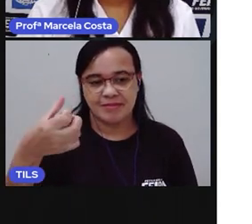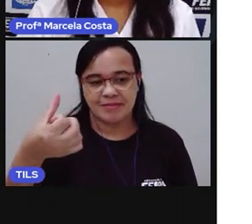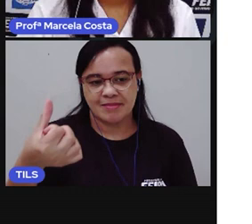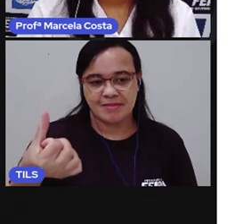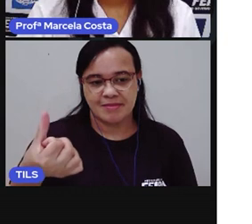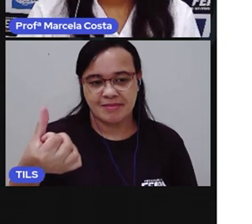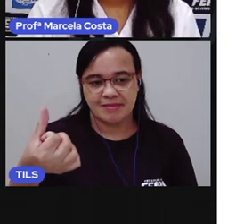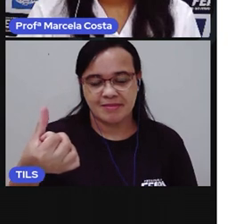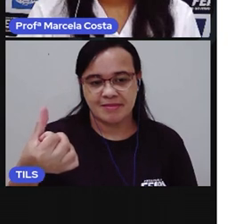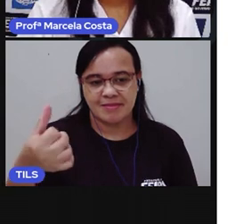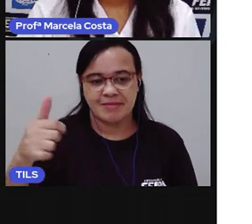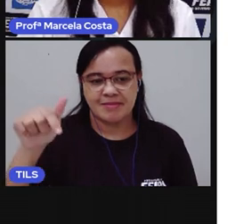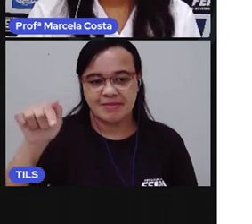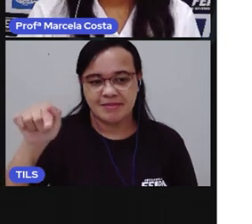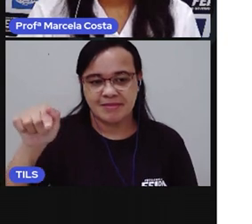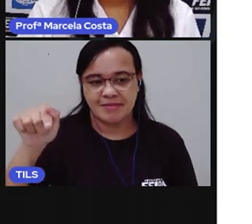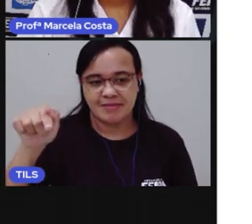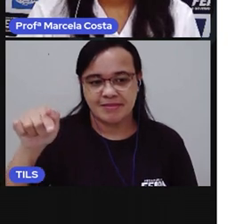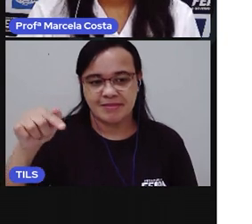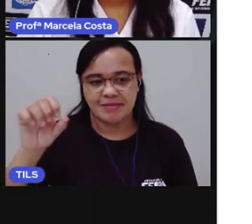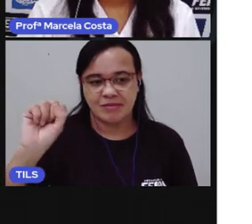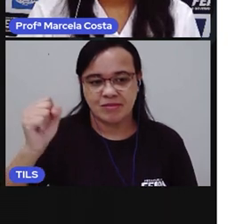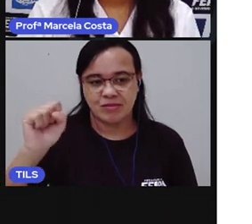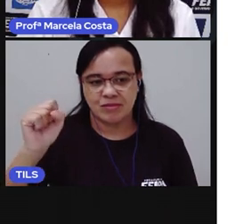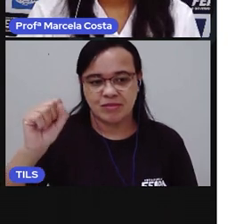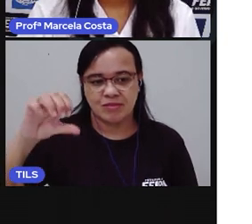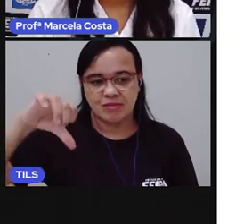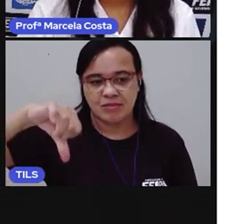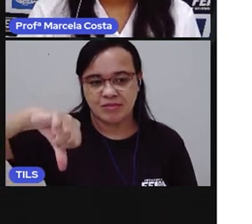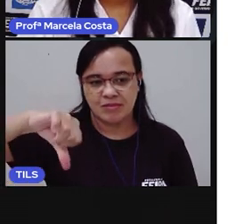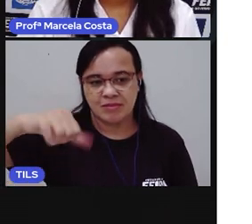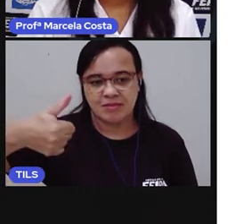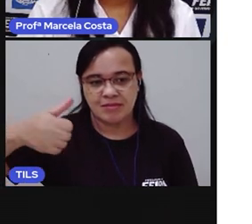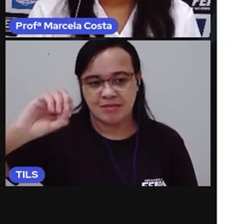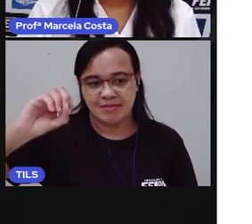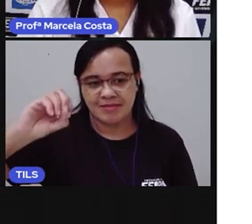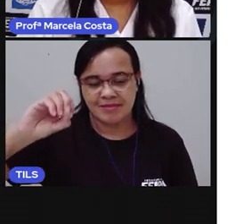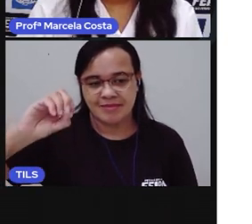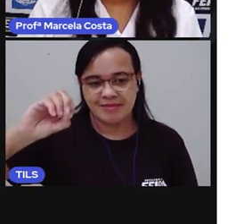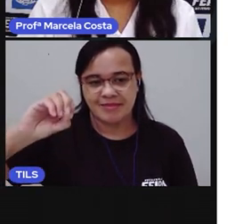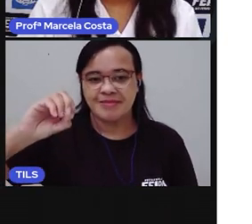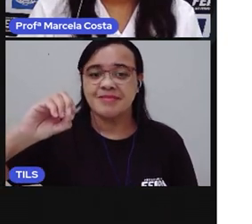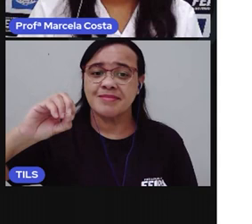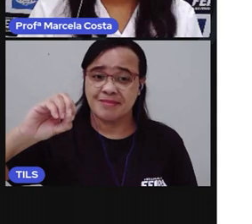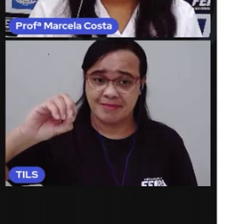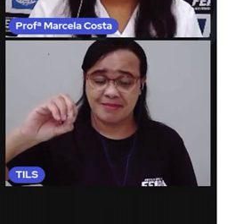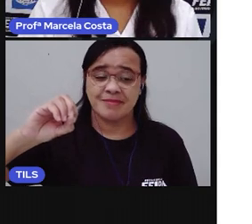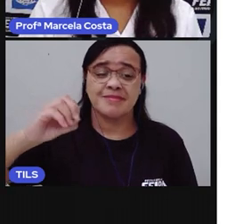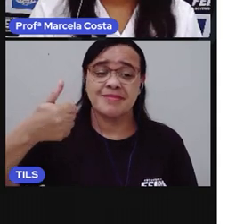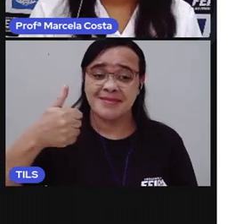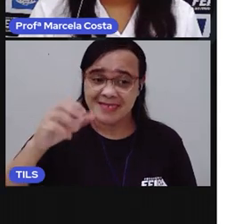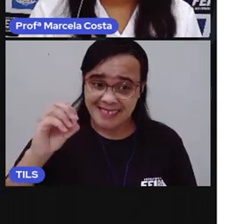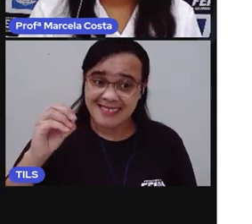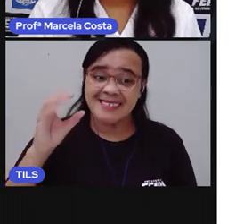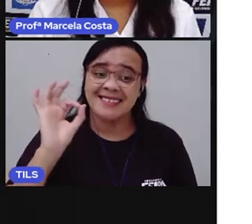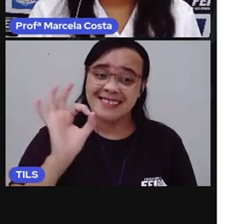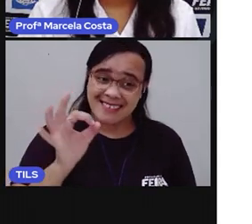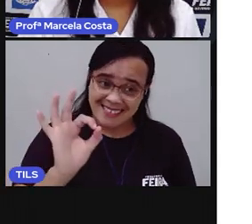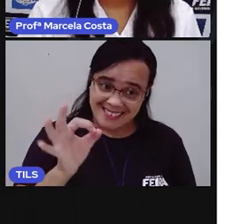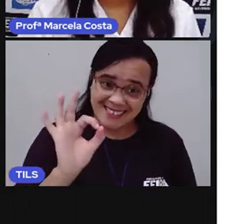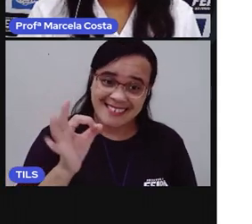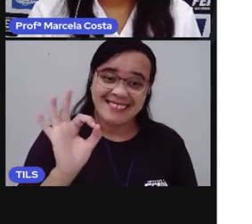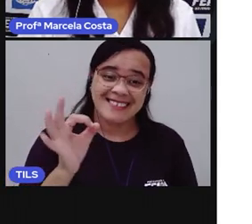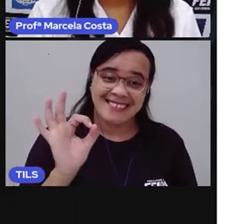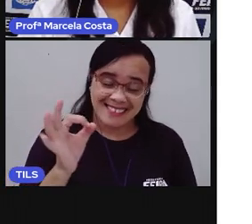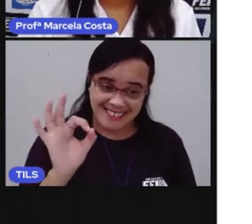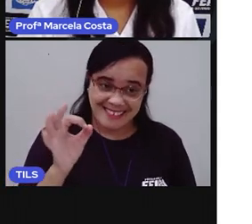seis sete oito nove dez temos 10 antes